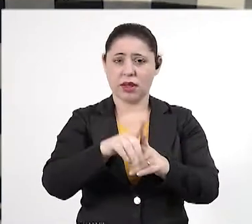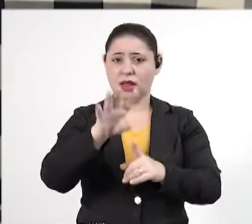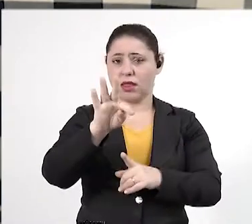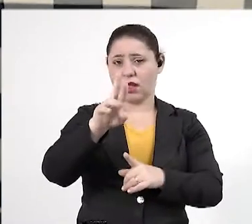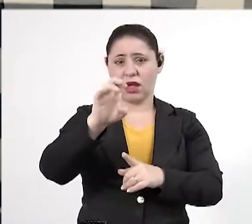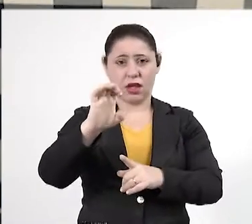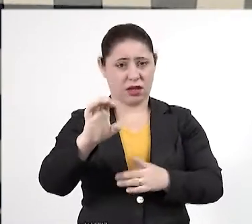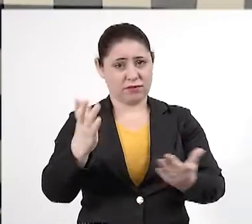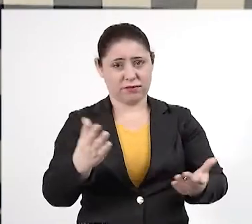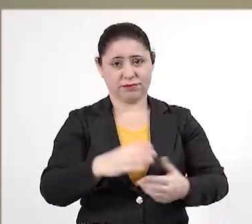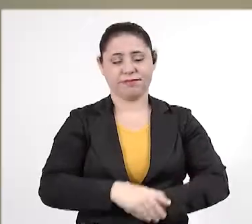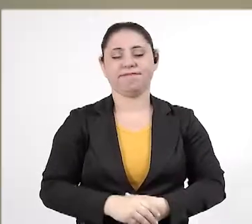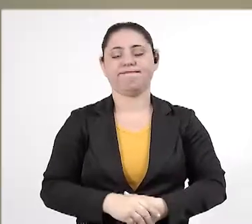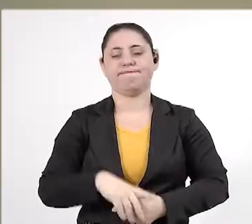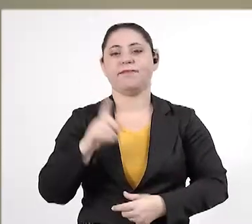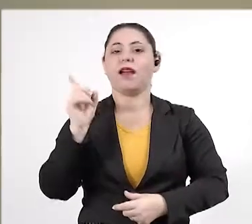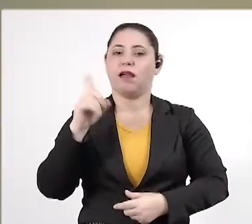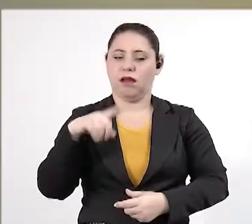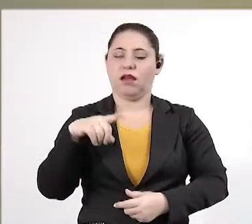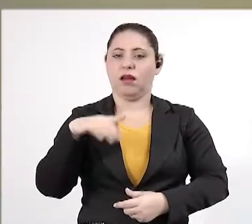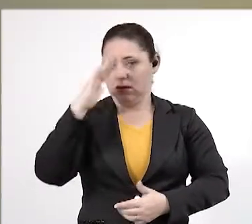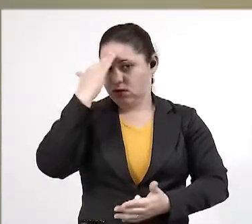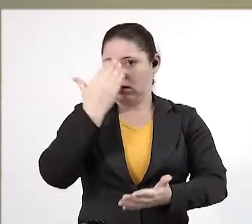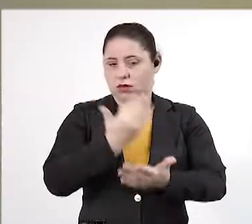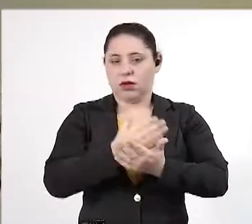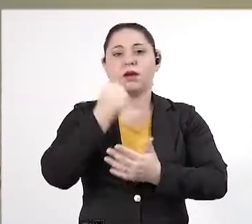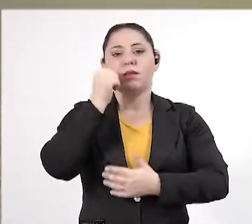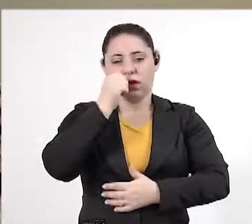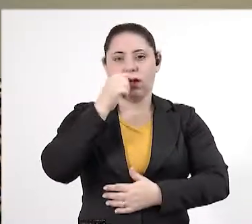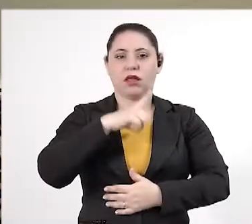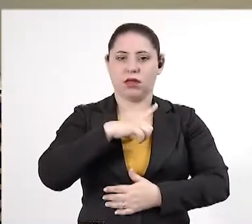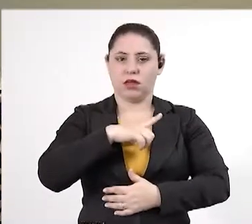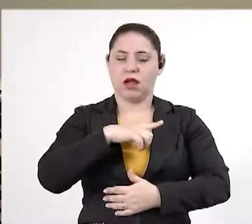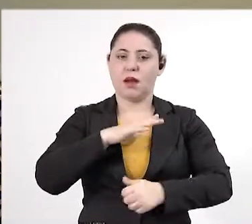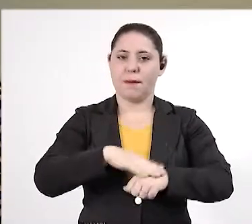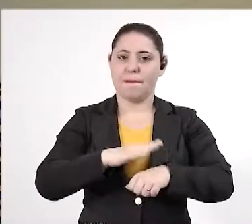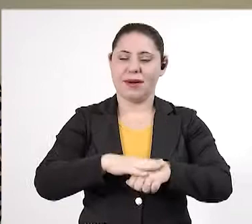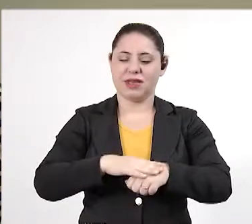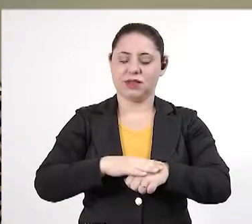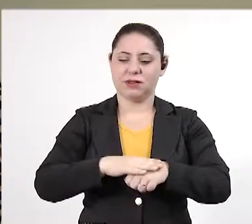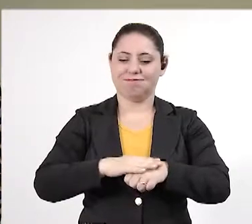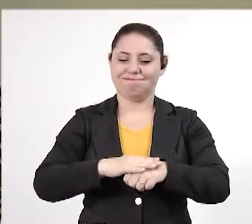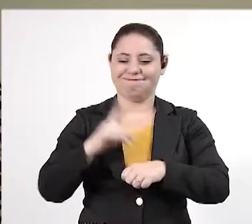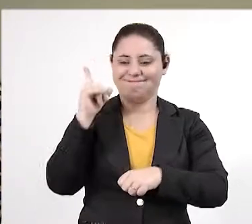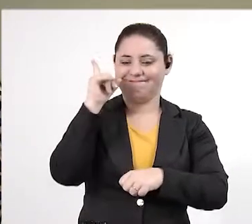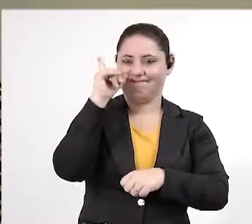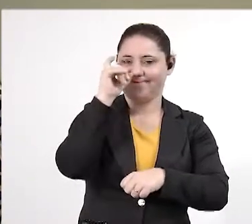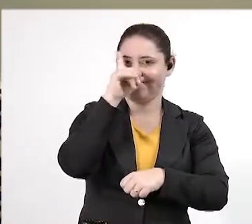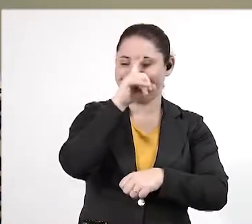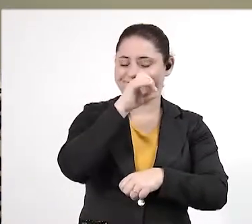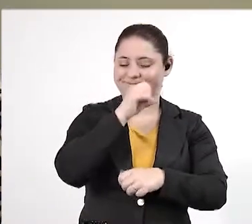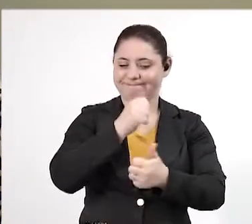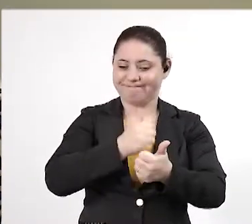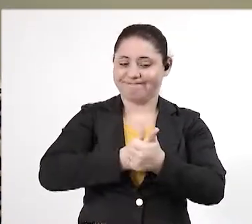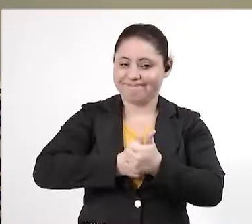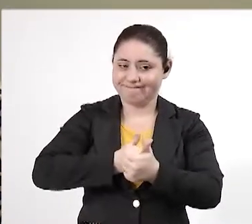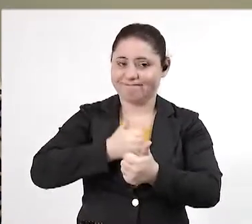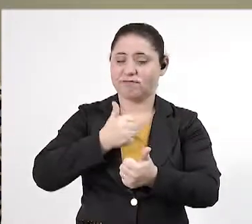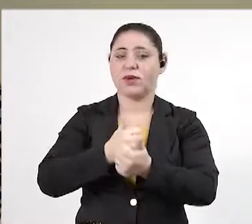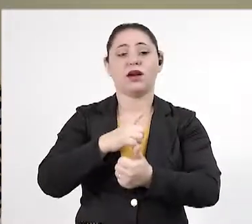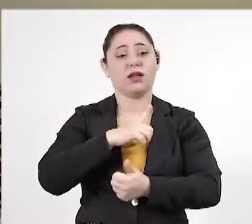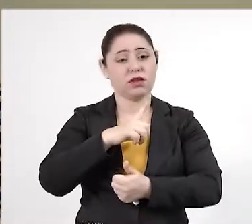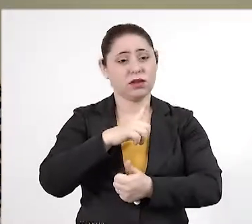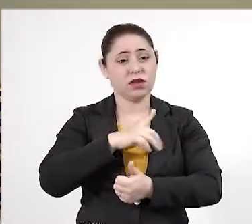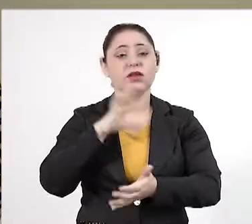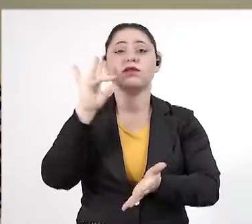de TRE? Eu acredito que a mulher ela tem um pouco mais de resistência, né? Porque